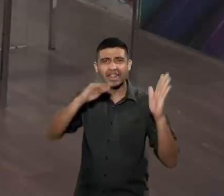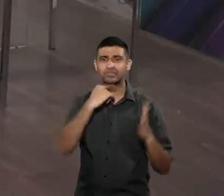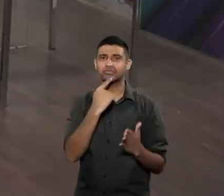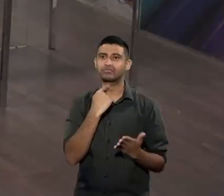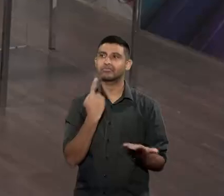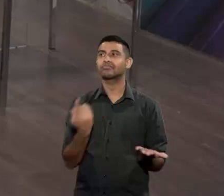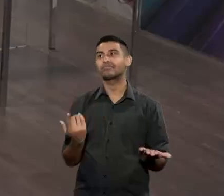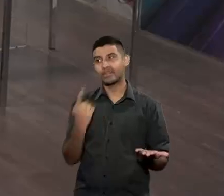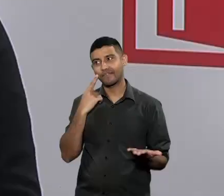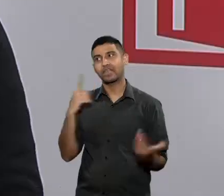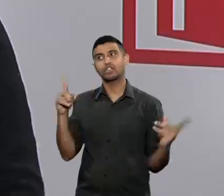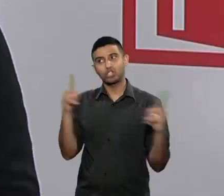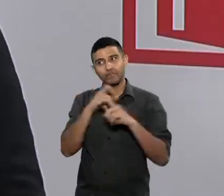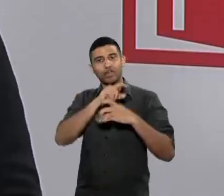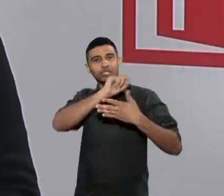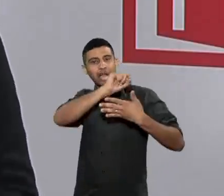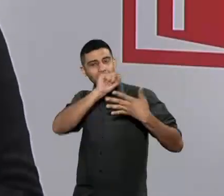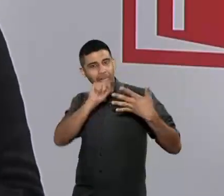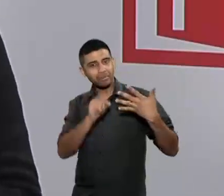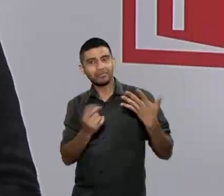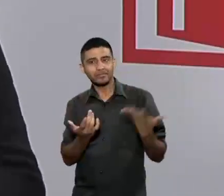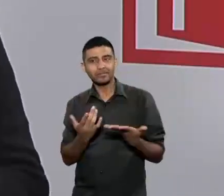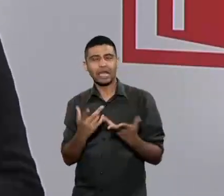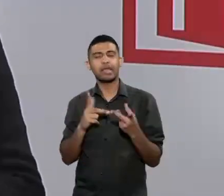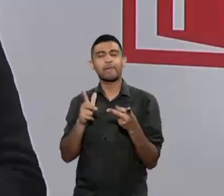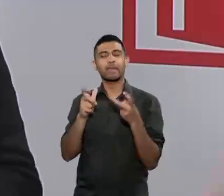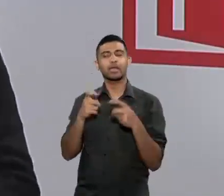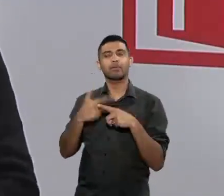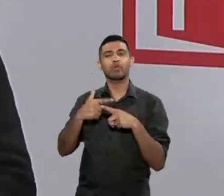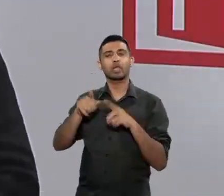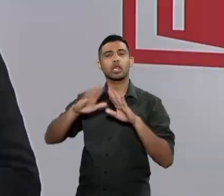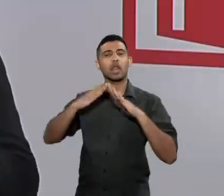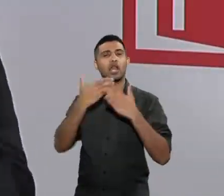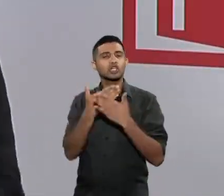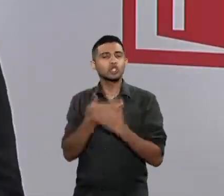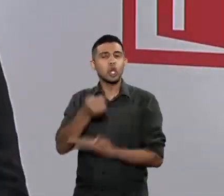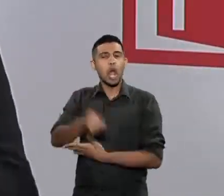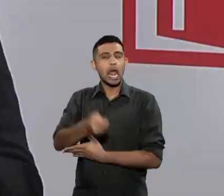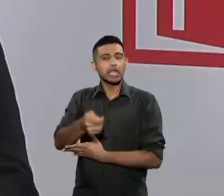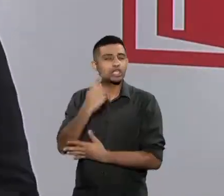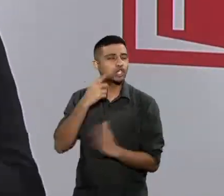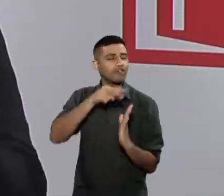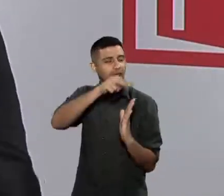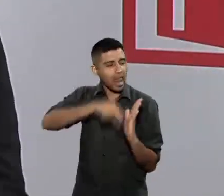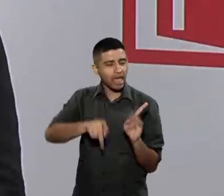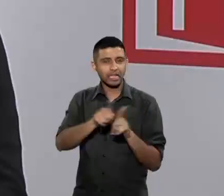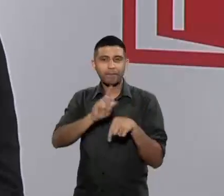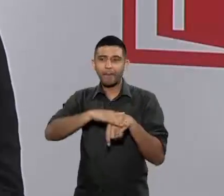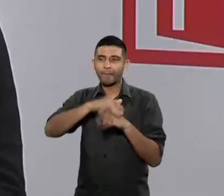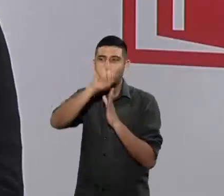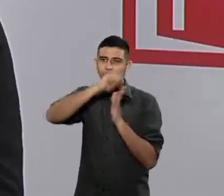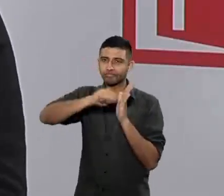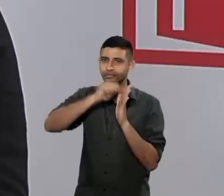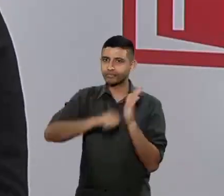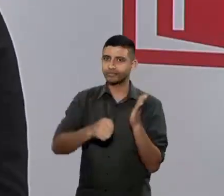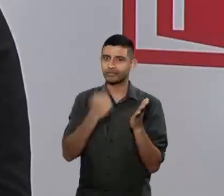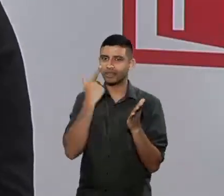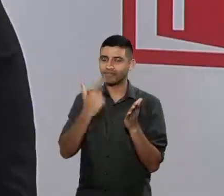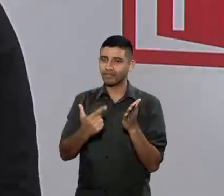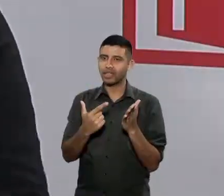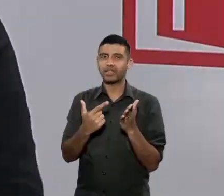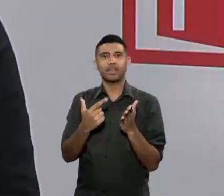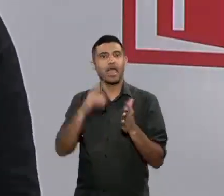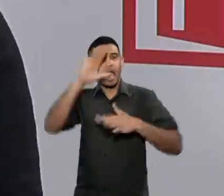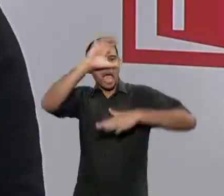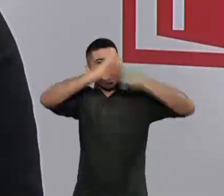dificuldades pontuais. E aí acaba se percebendo, porque a escola exige muito a parte de leitura, e de escrita, toda a parte